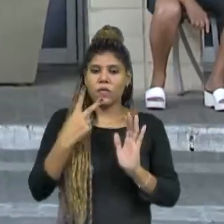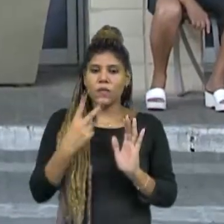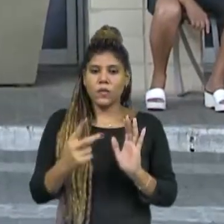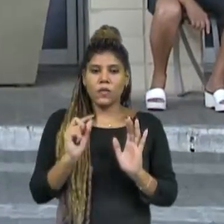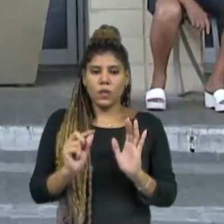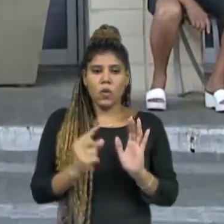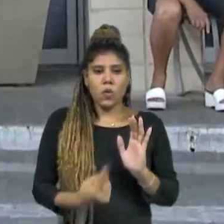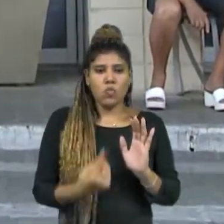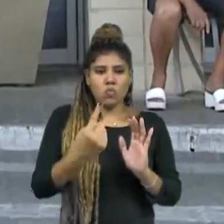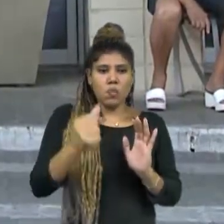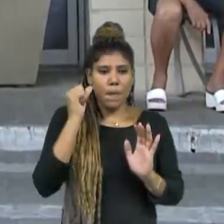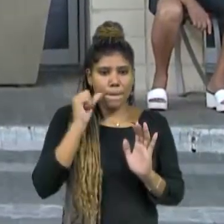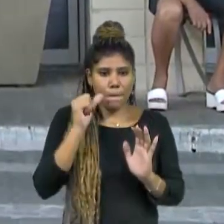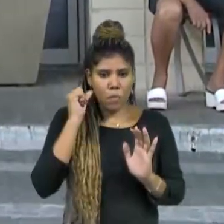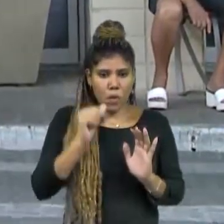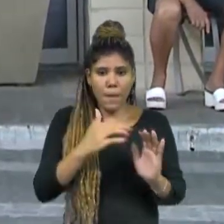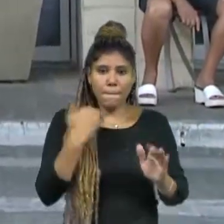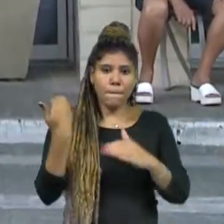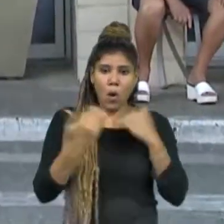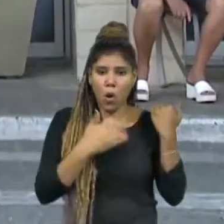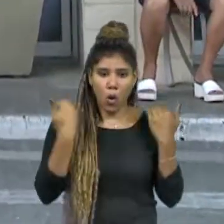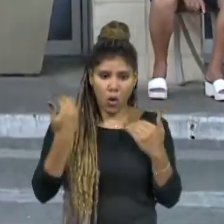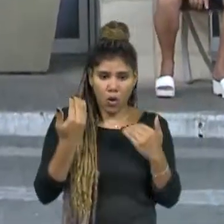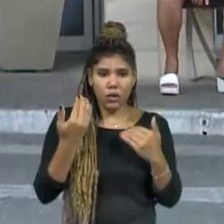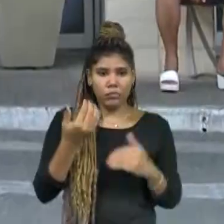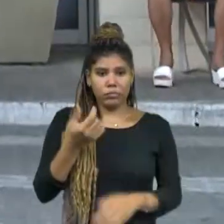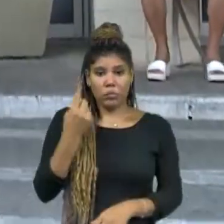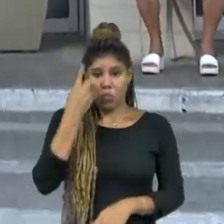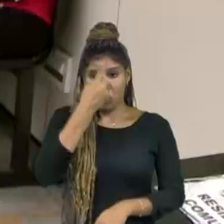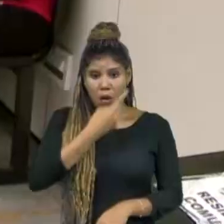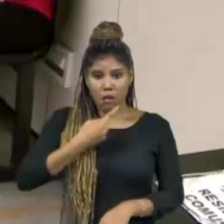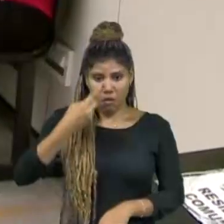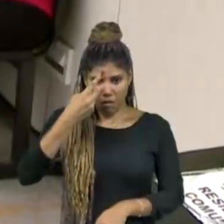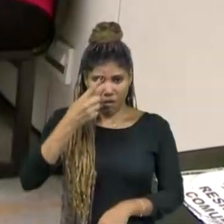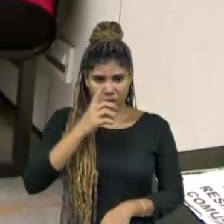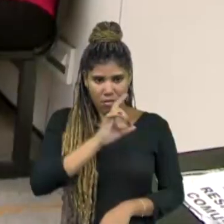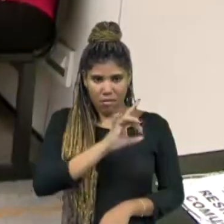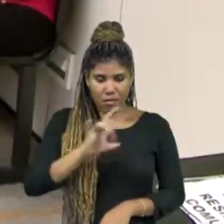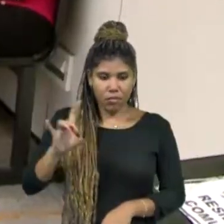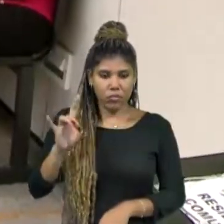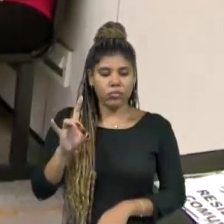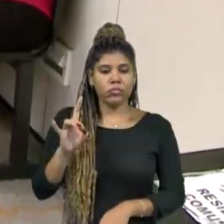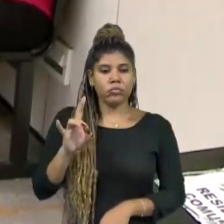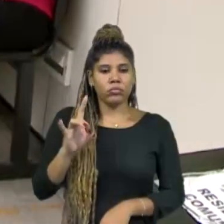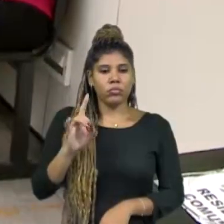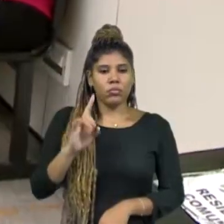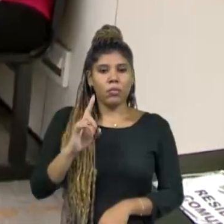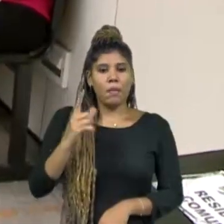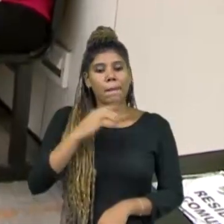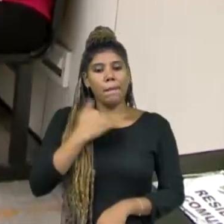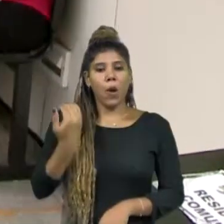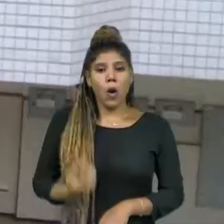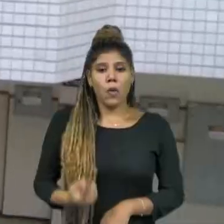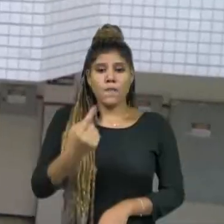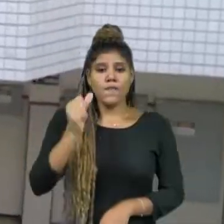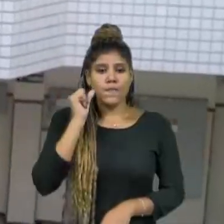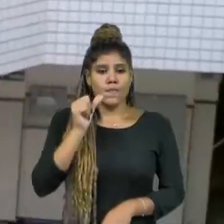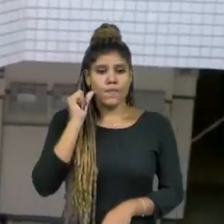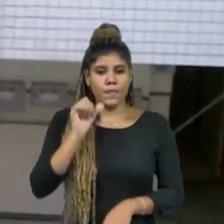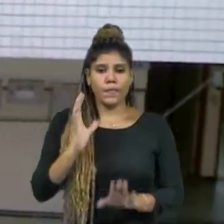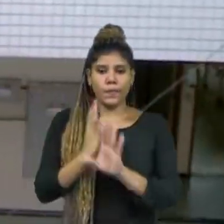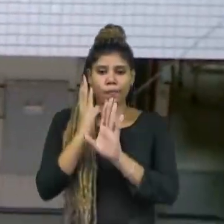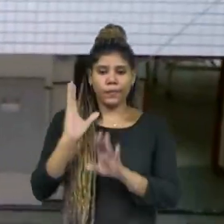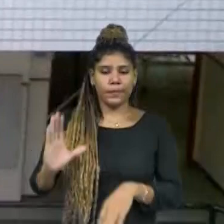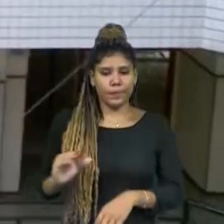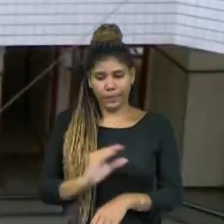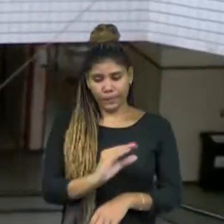a cada 60 minutos de câncer de colo de útero no Brasil. São 16.370 mil novos casos e mais de